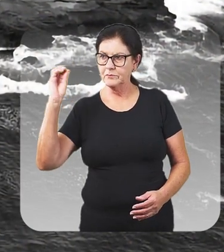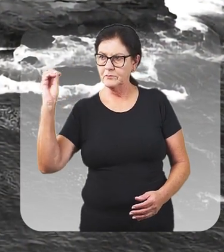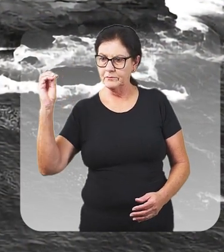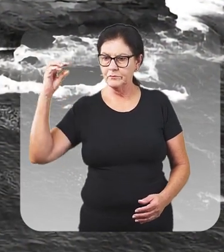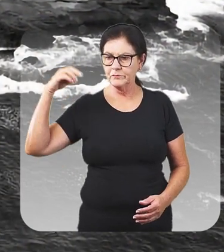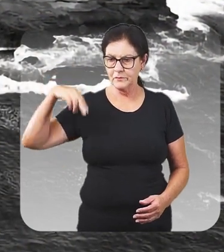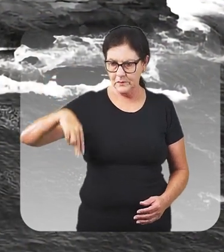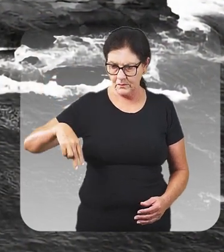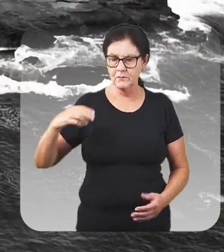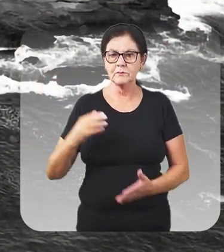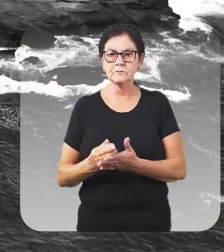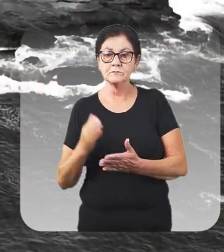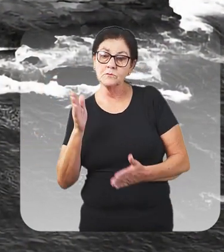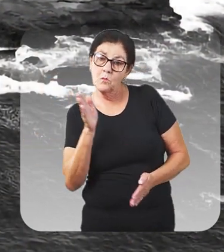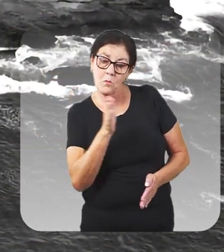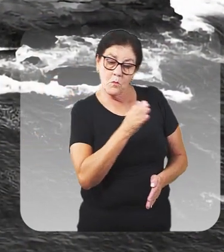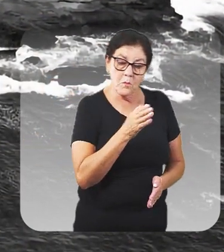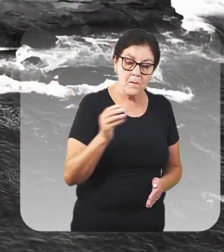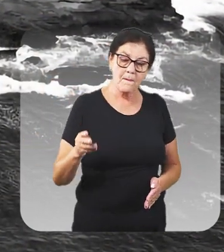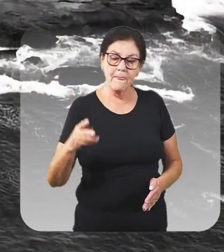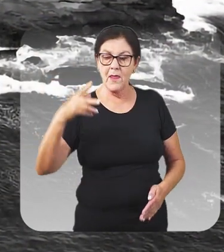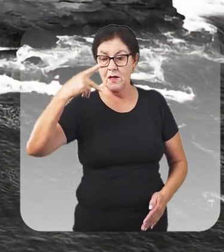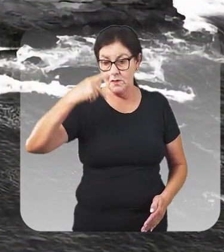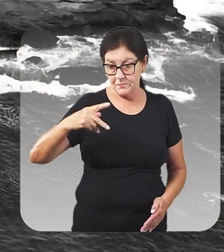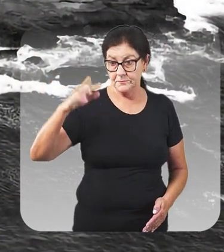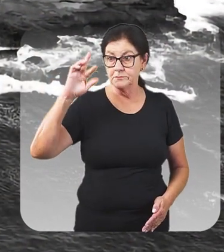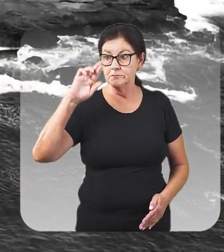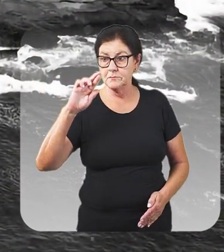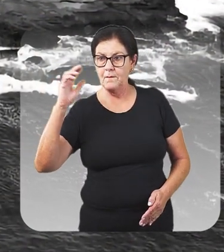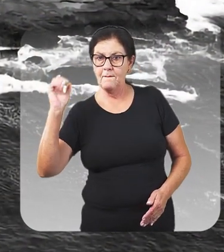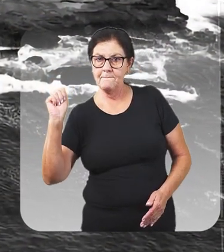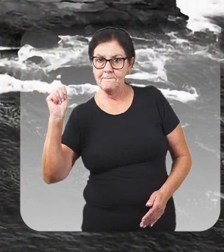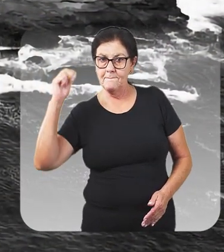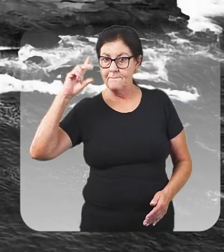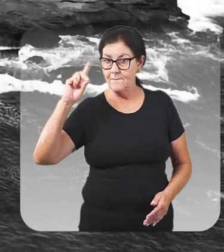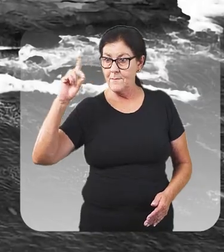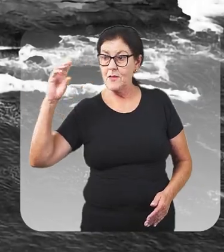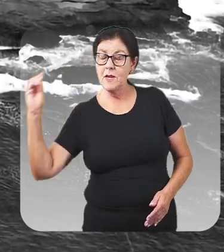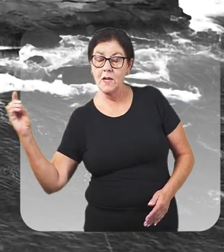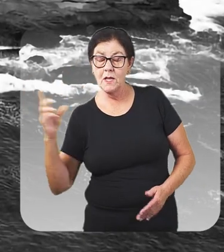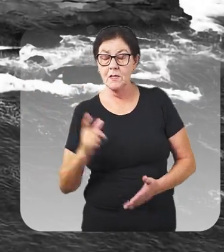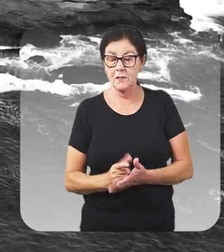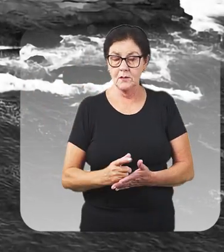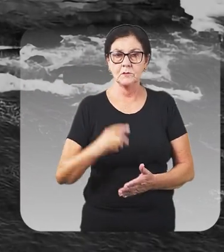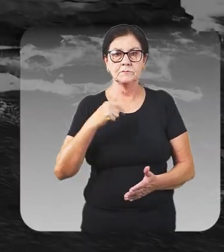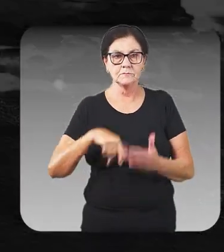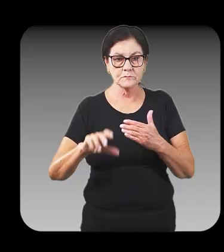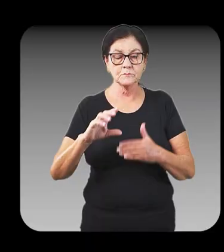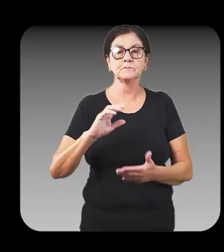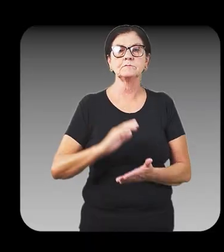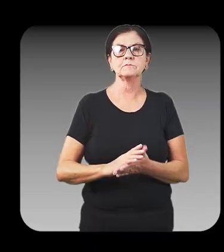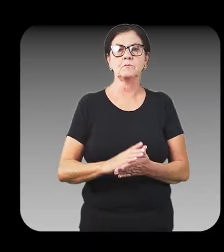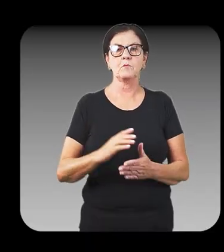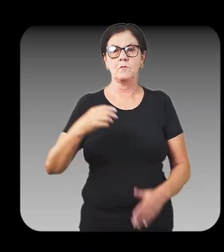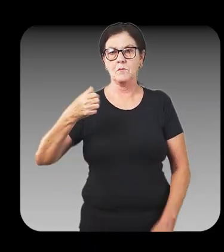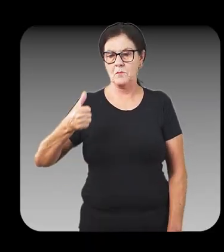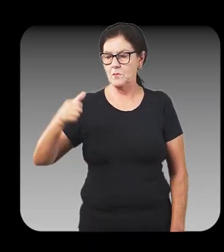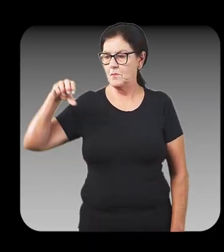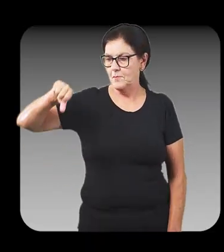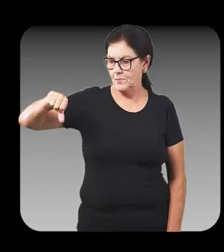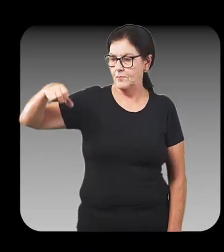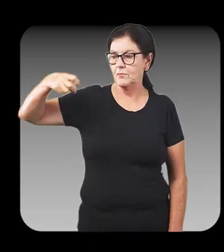papel fundamental na revolta do Forte Copacabana em julho de 1922.